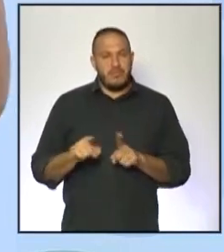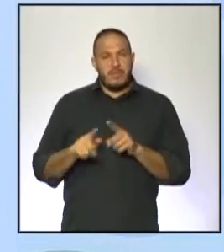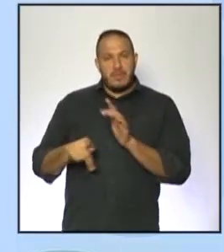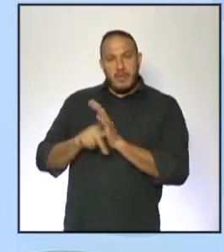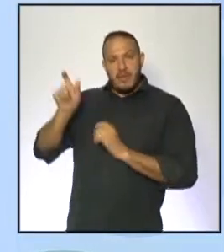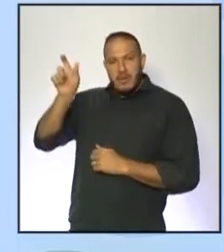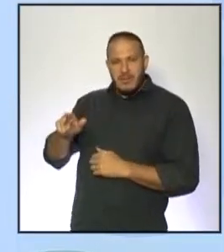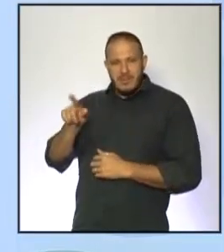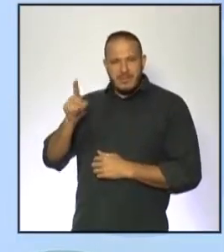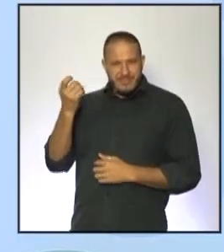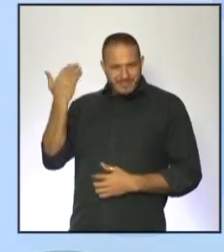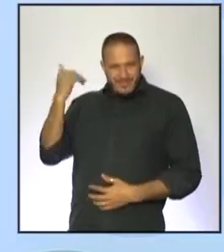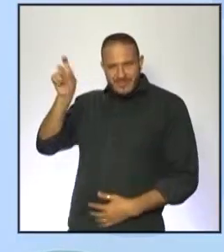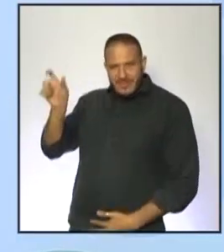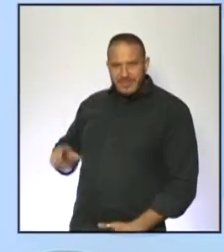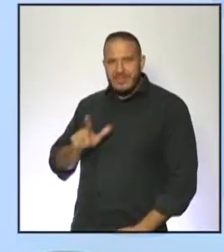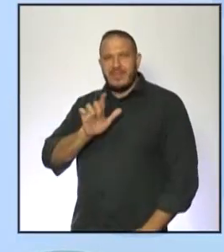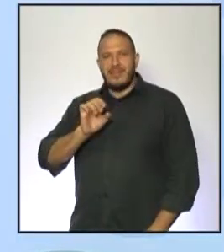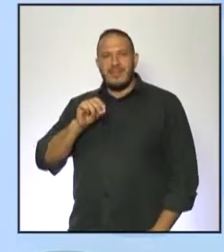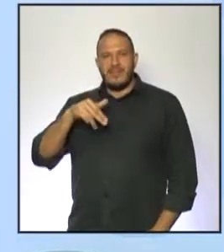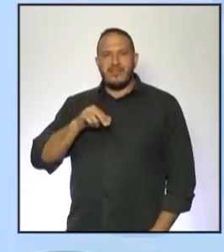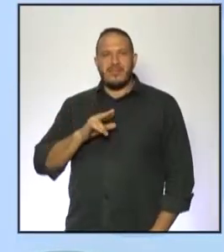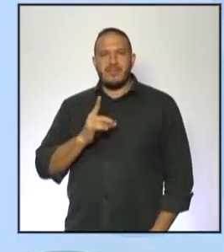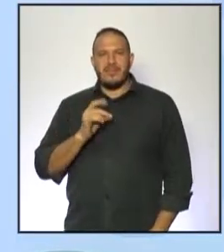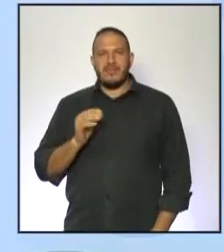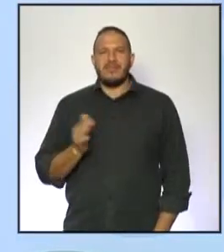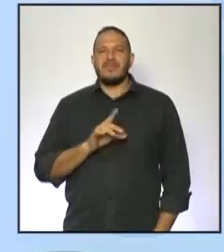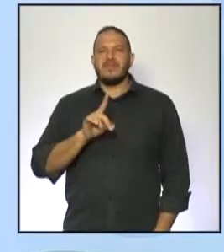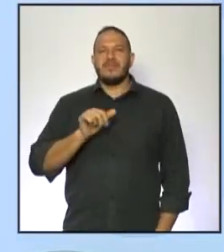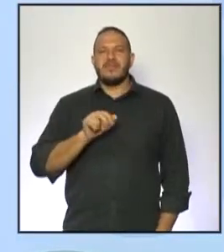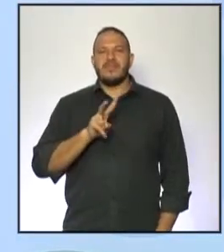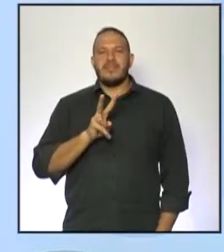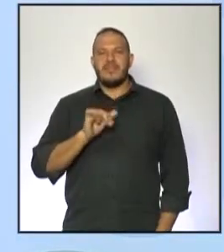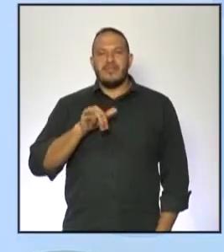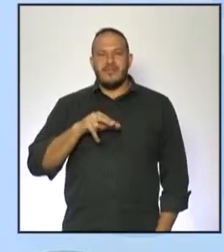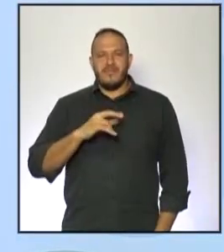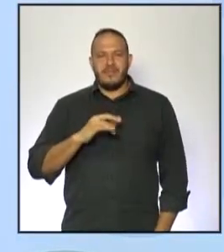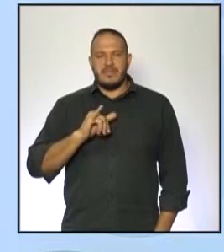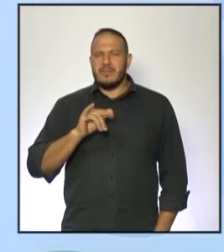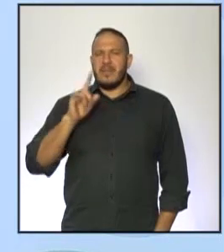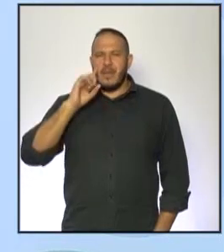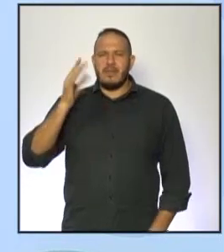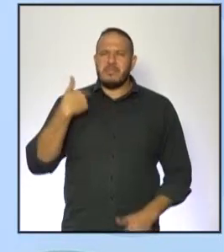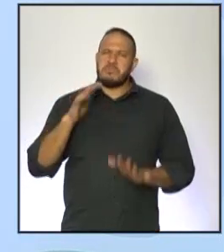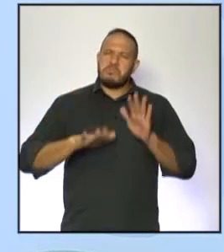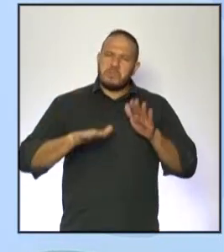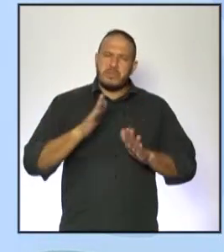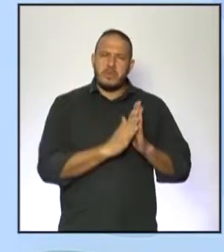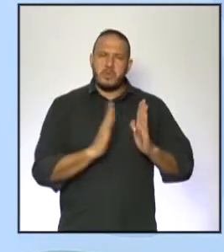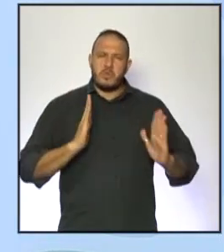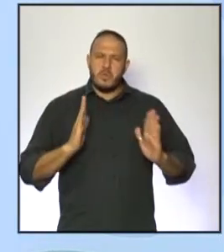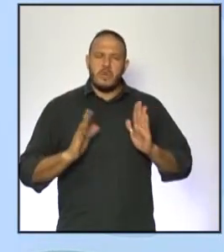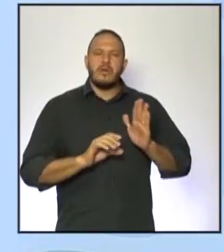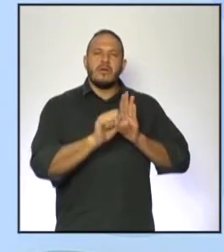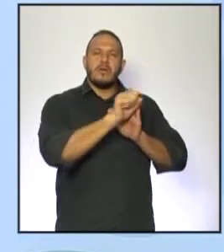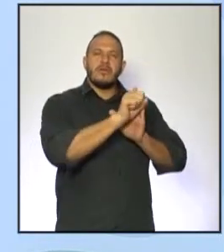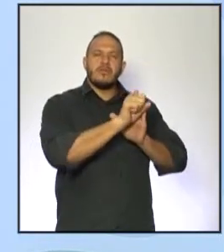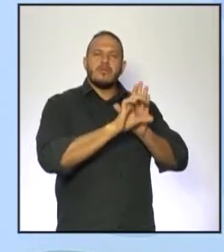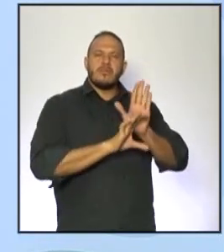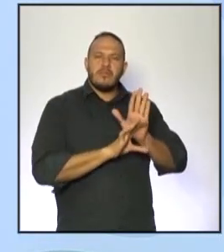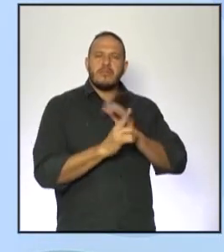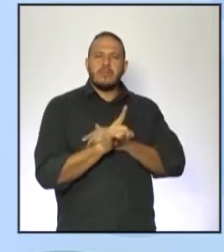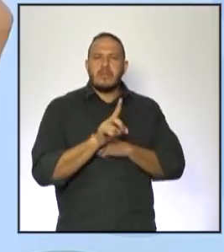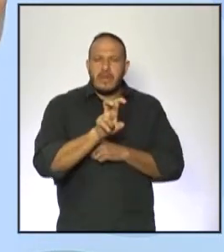da Vinci, ele também traz essa questão, já que ele foi um percussor no século XV do paraquedas.